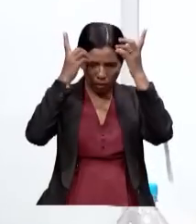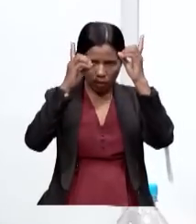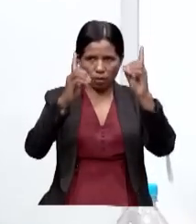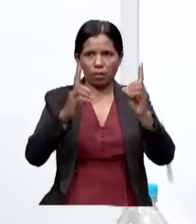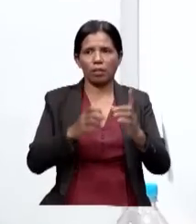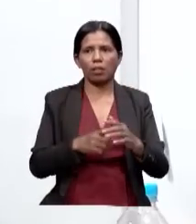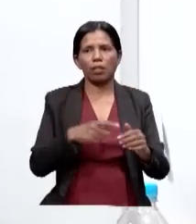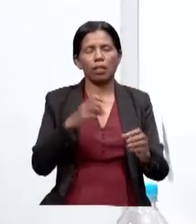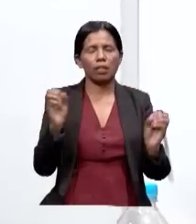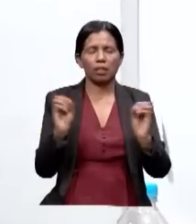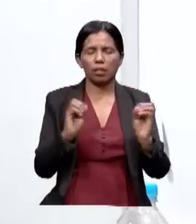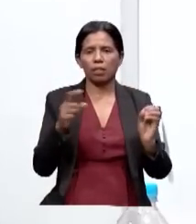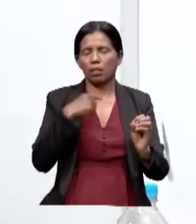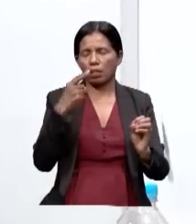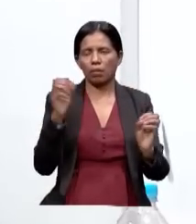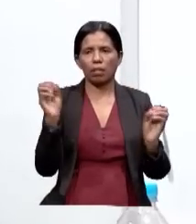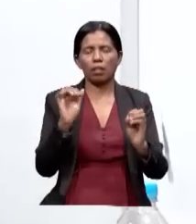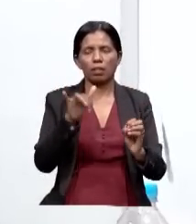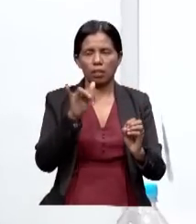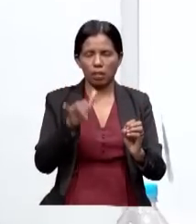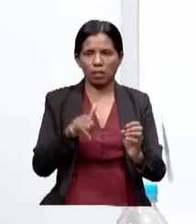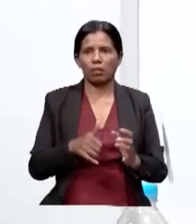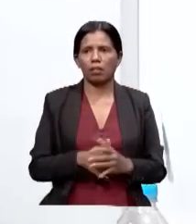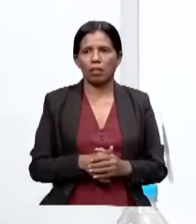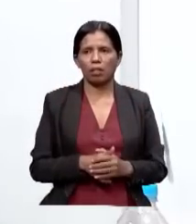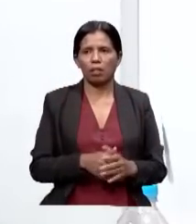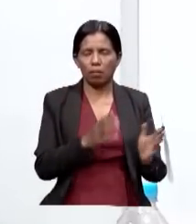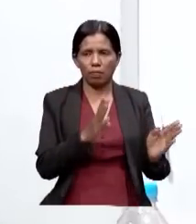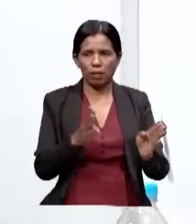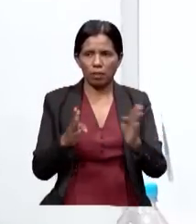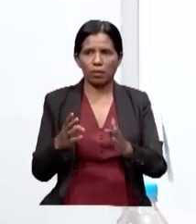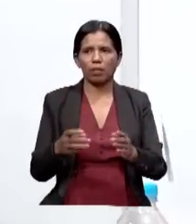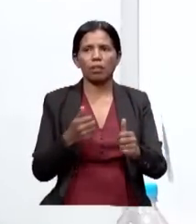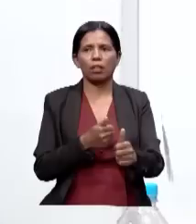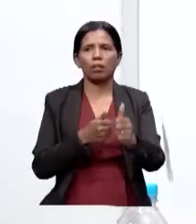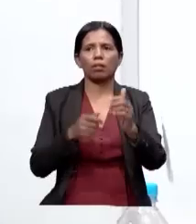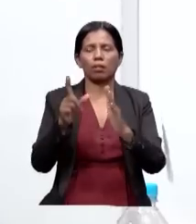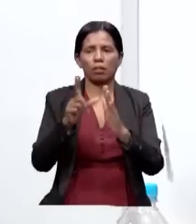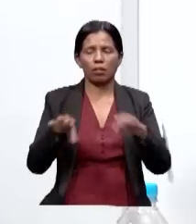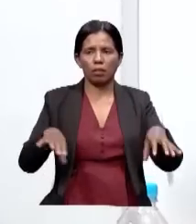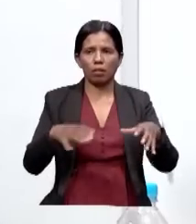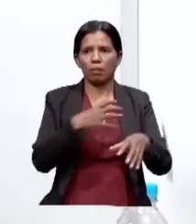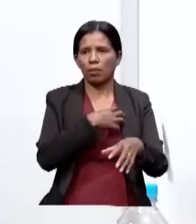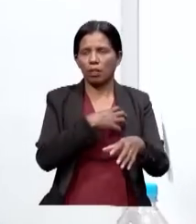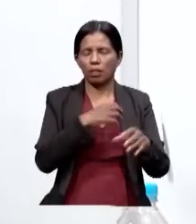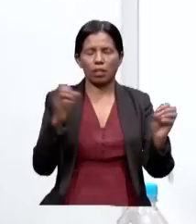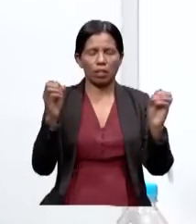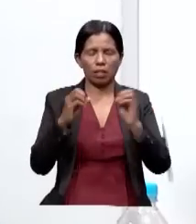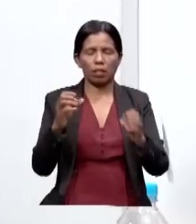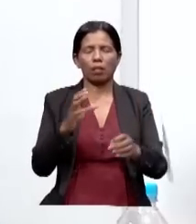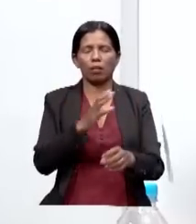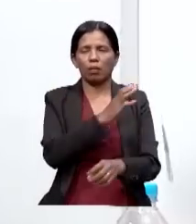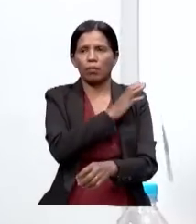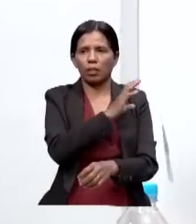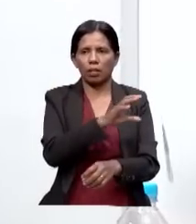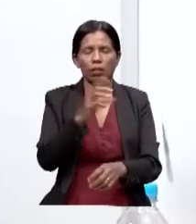enquanto você é classe, está. E a discordância aí, né? No procedimento, mas tem que ler esse recurso. Polícia lá é competência, né? Sou Ministério Público,